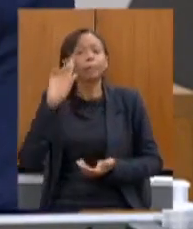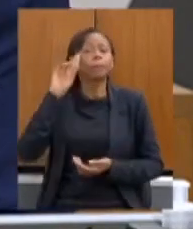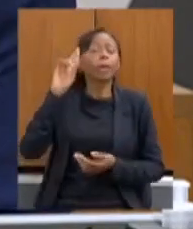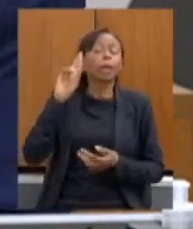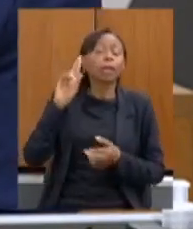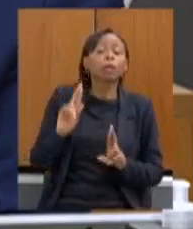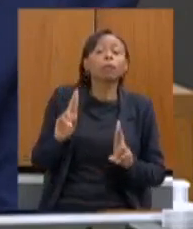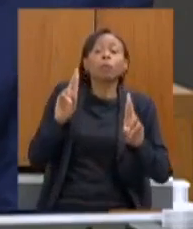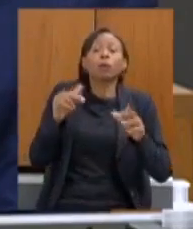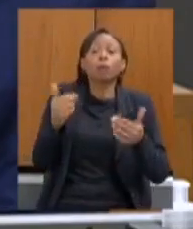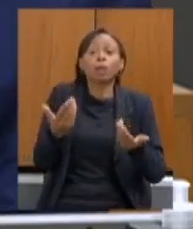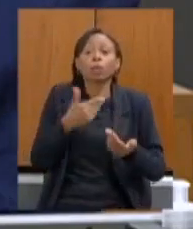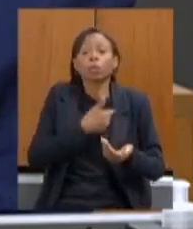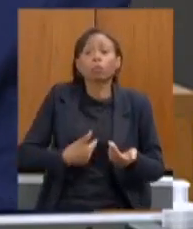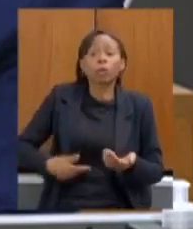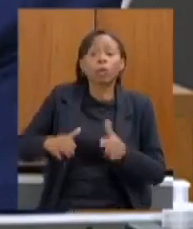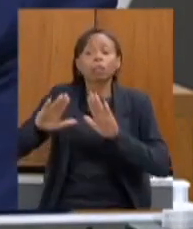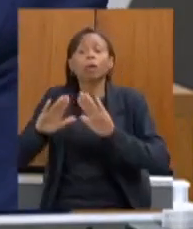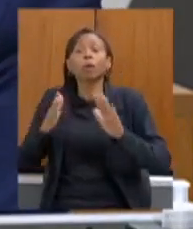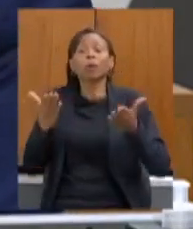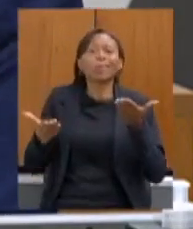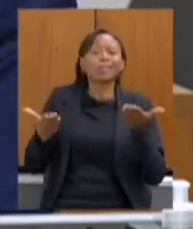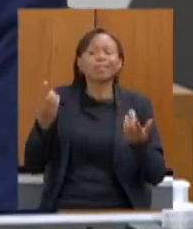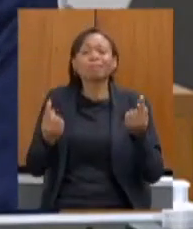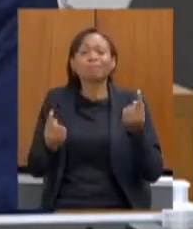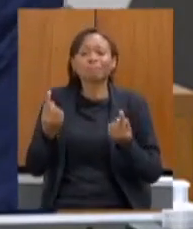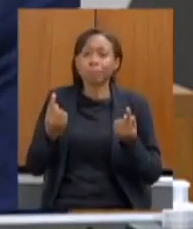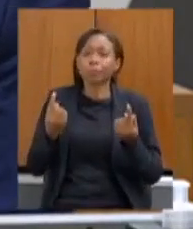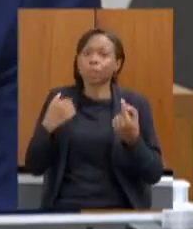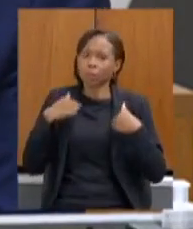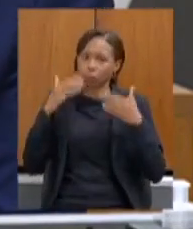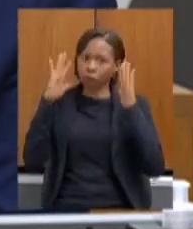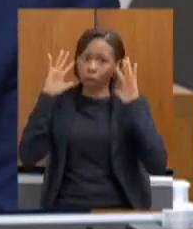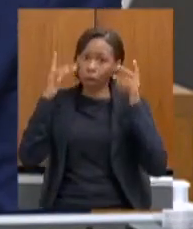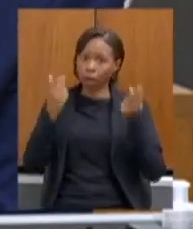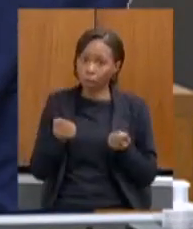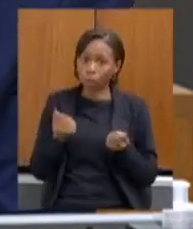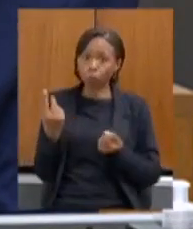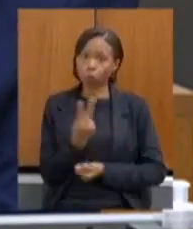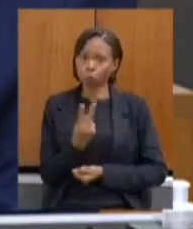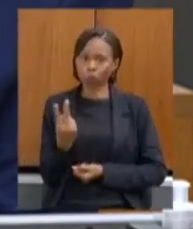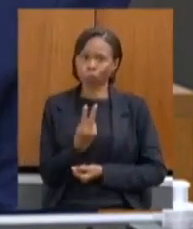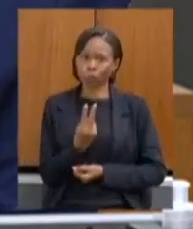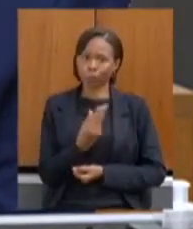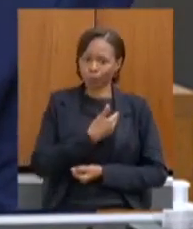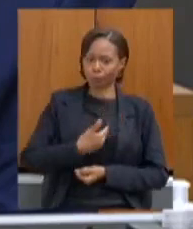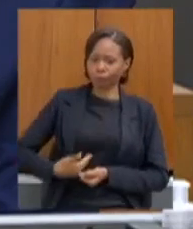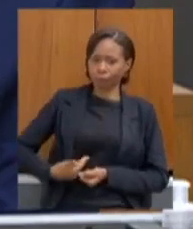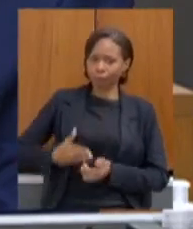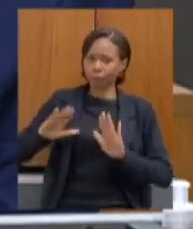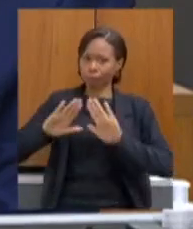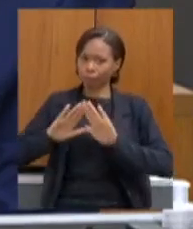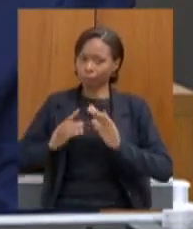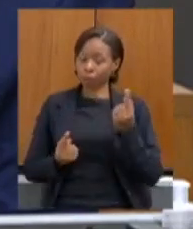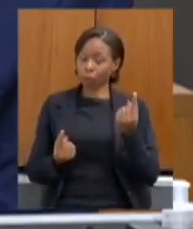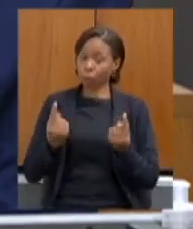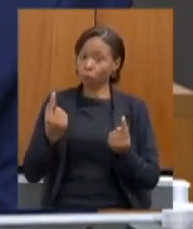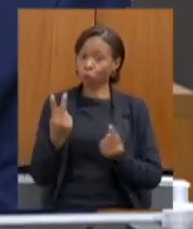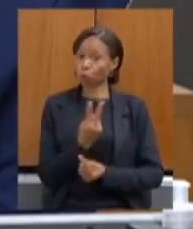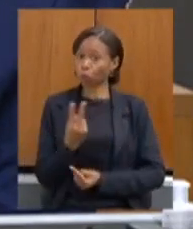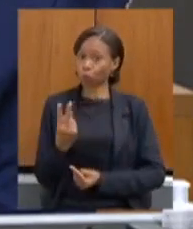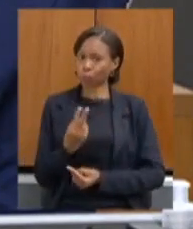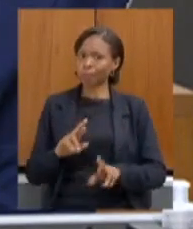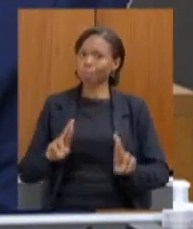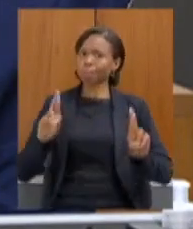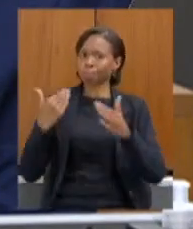deputado, eu entendo que governo e Assembleia são os responsáveis por trilhar novos rumos para o